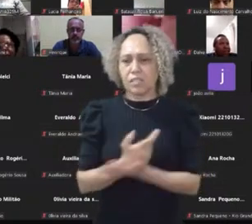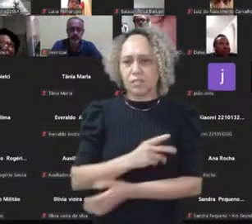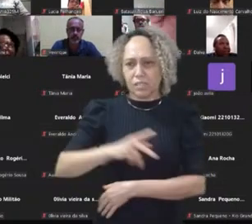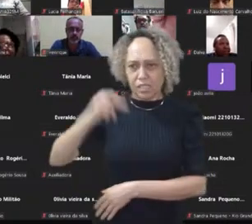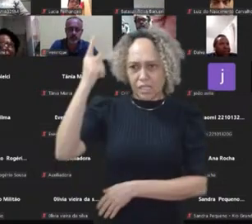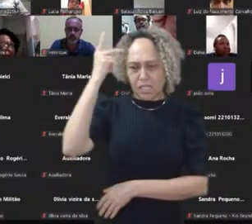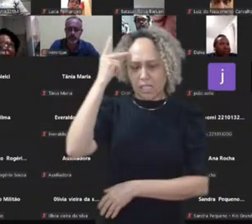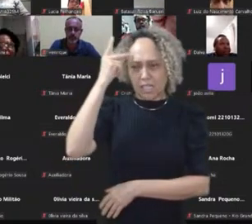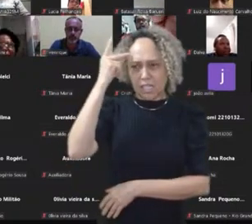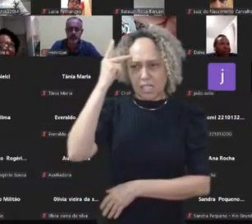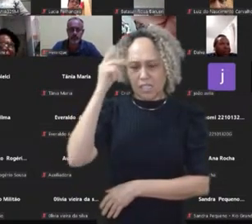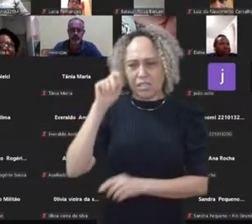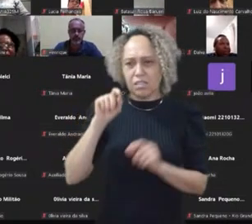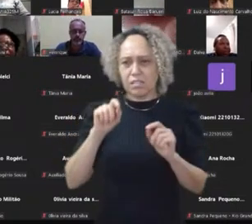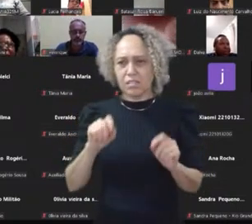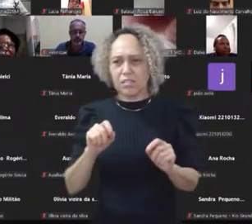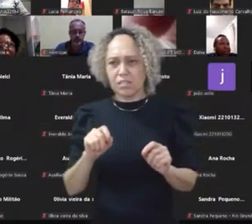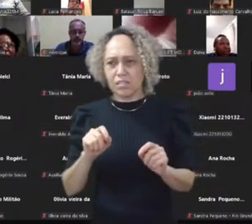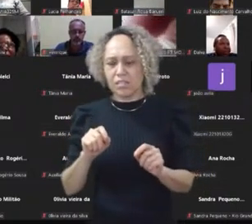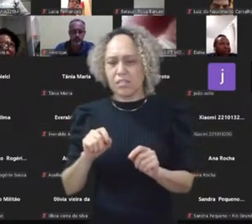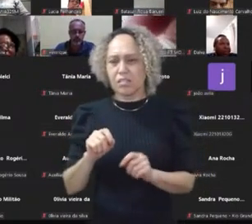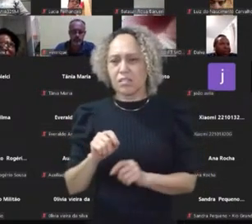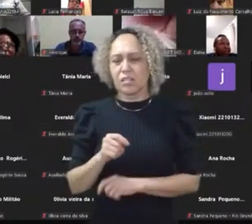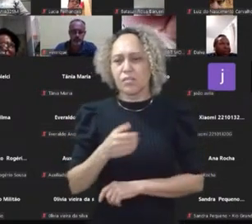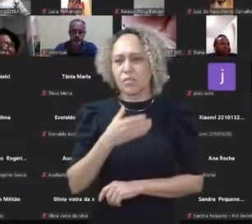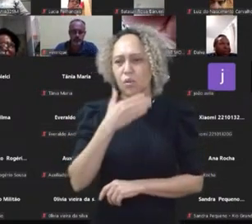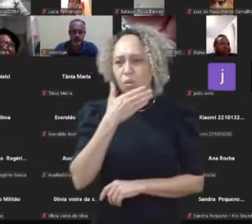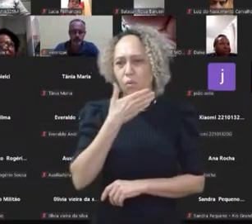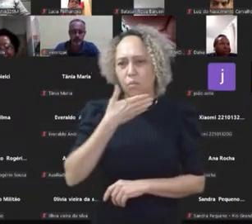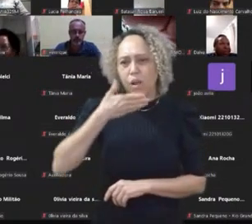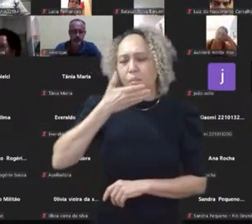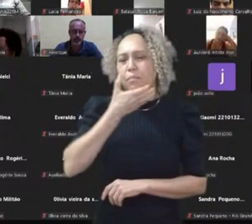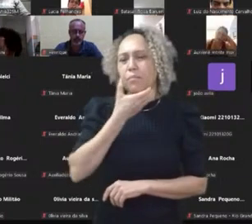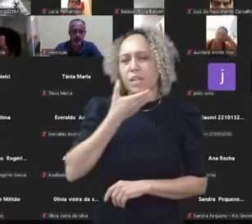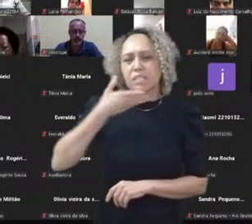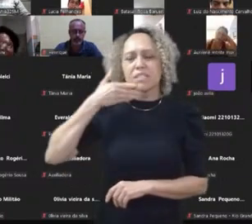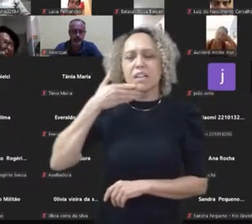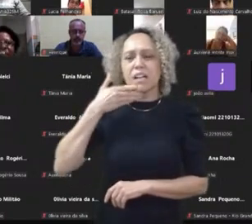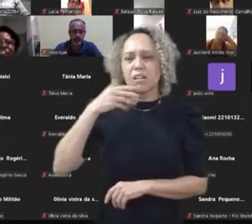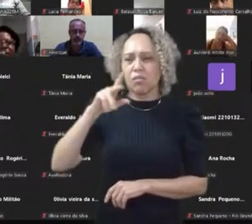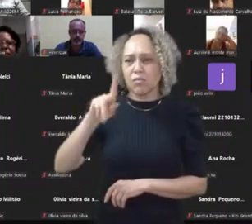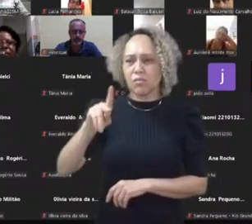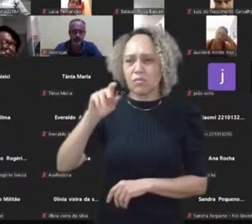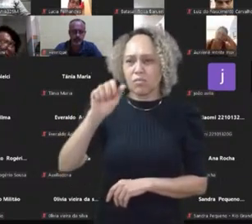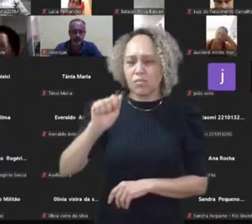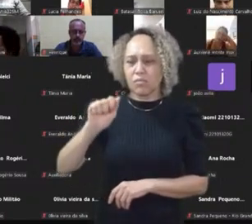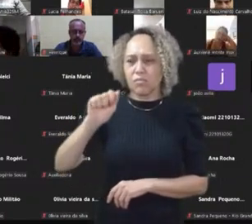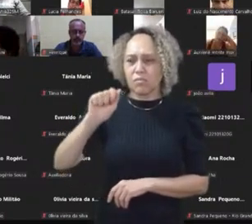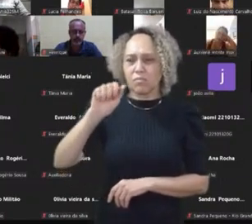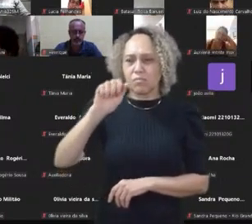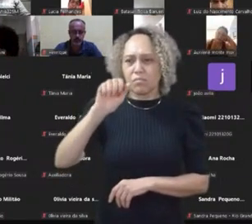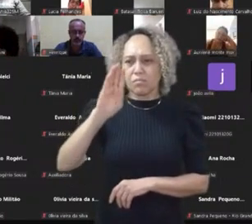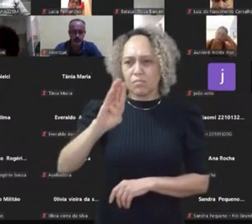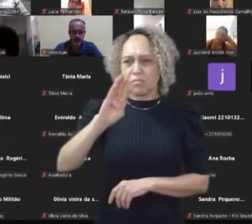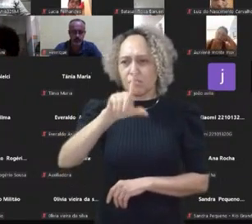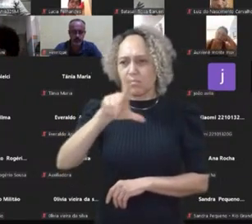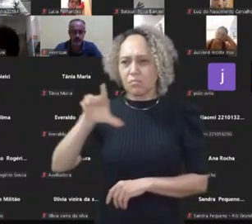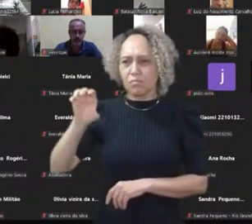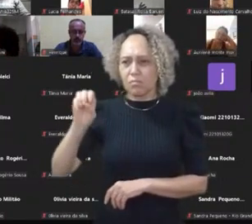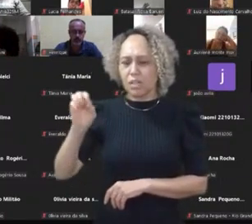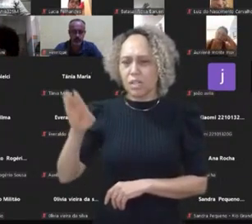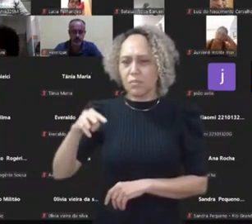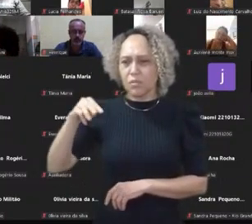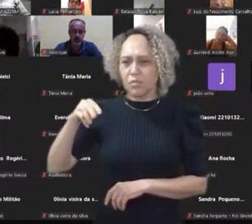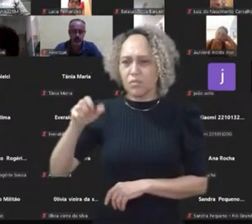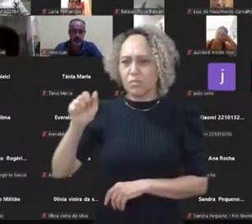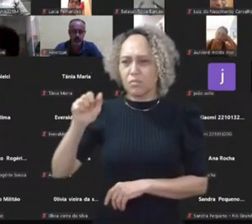fenômenos Mas quem acompanha redes não foi tão fenômeno que foi o Pablo Marçal levando a comunicação as fake News e tudo mais a um a um nível de organização